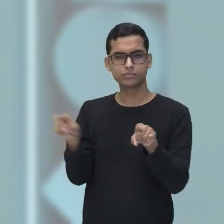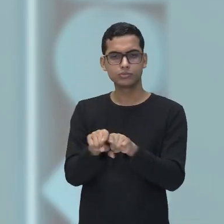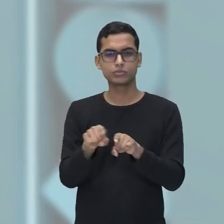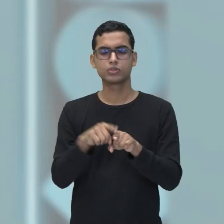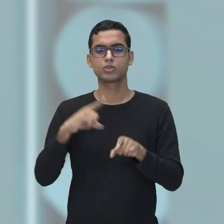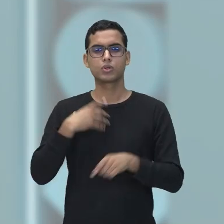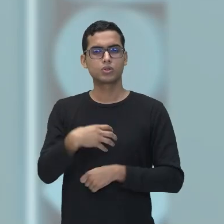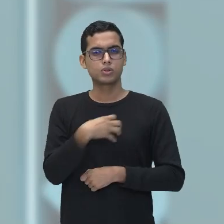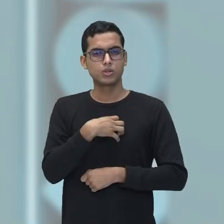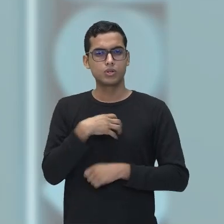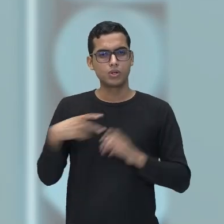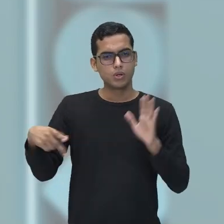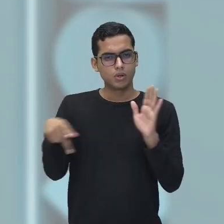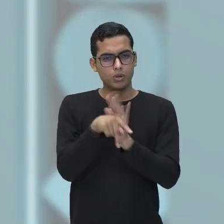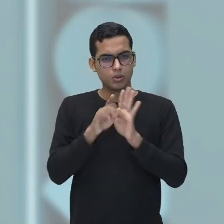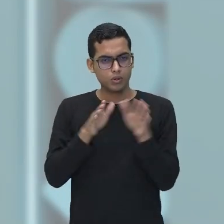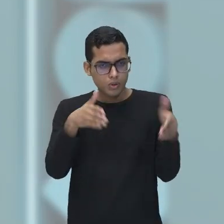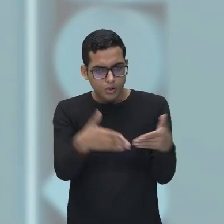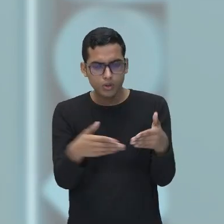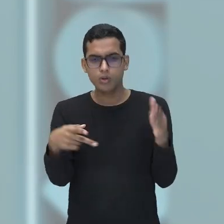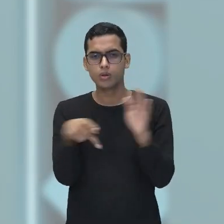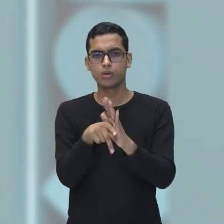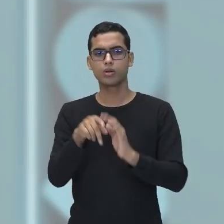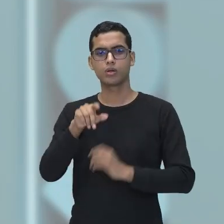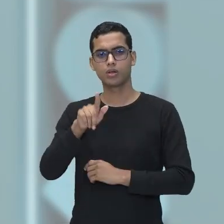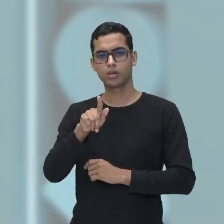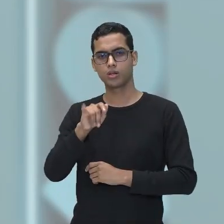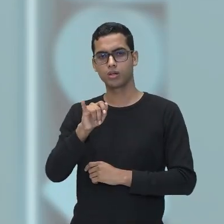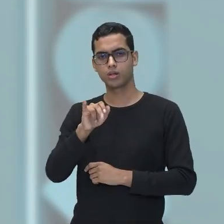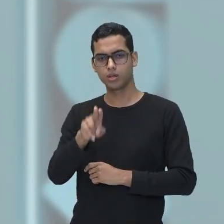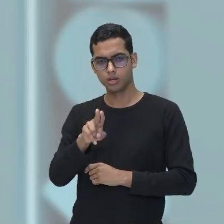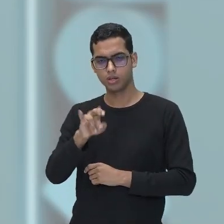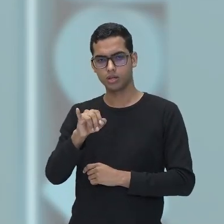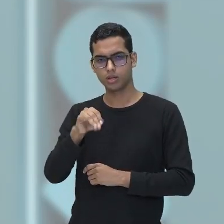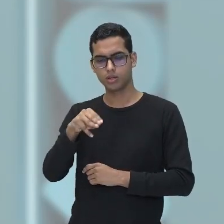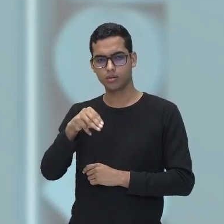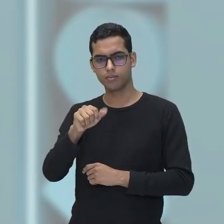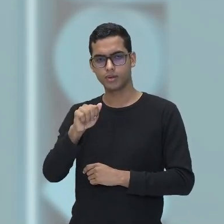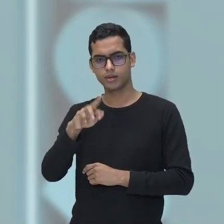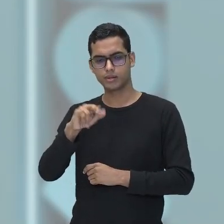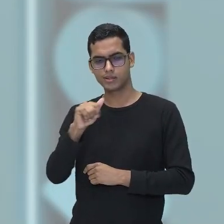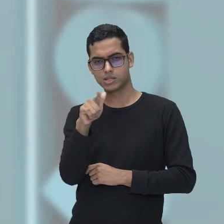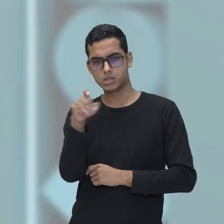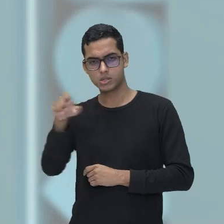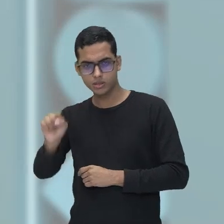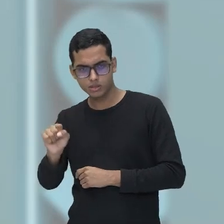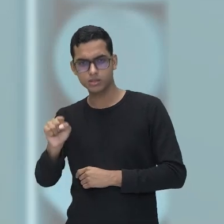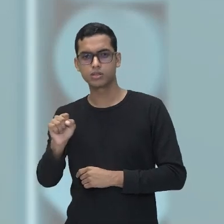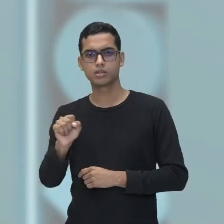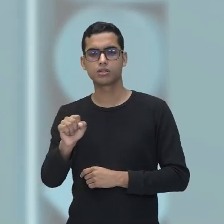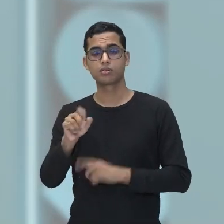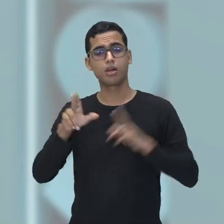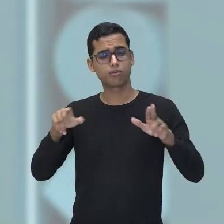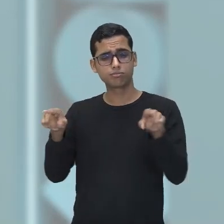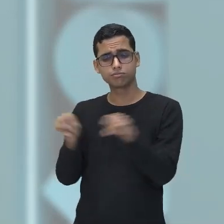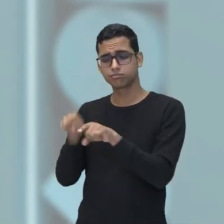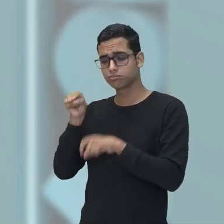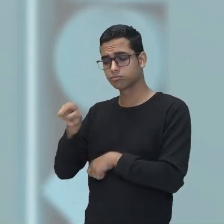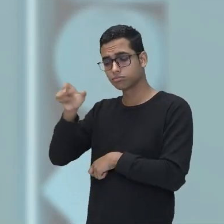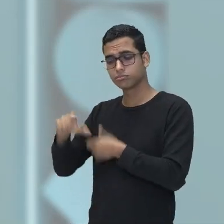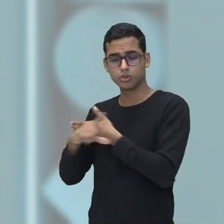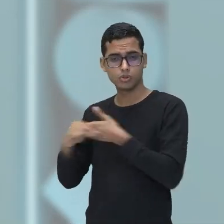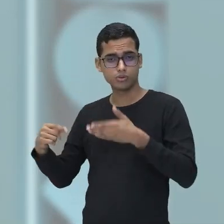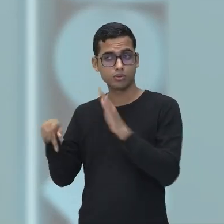e específico do Guimarães Rosa, não é? Da mesma forma, Saramago também possuía o seu estilo. E,